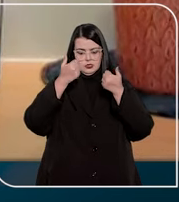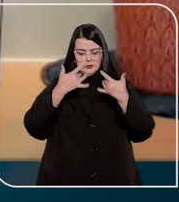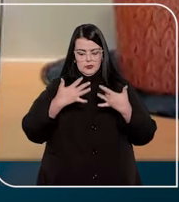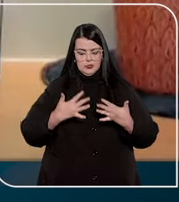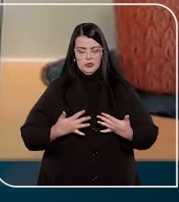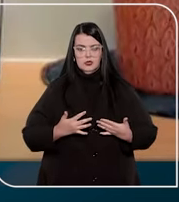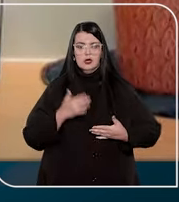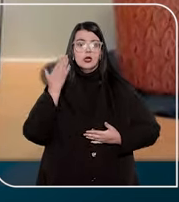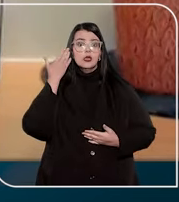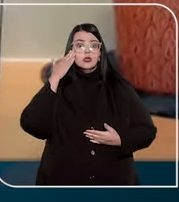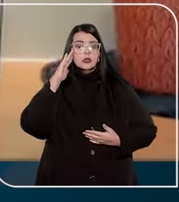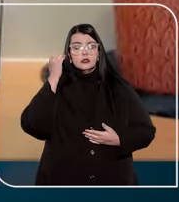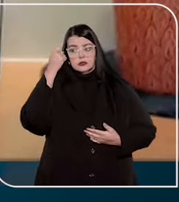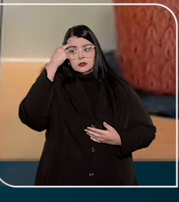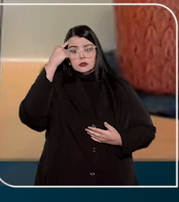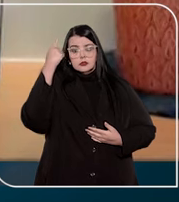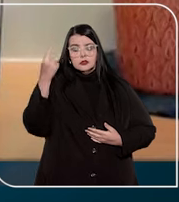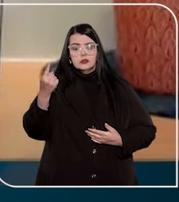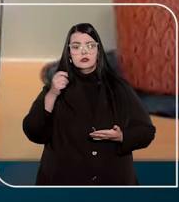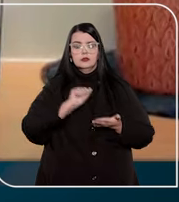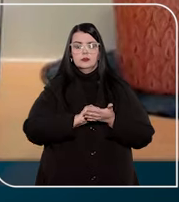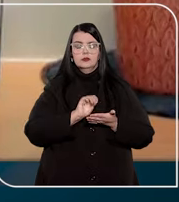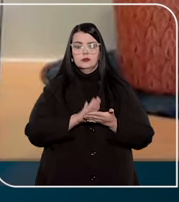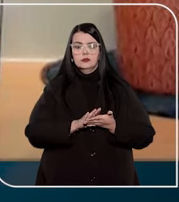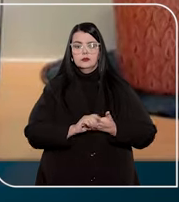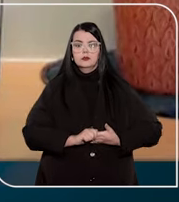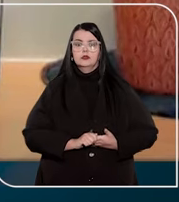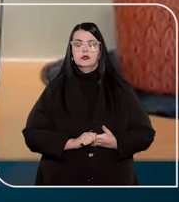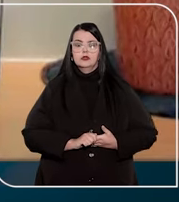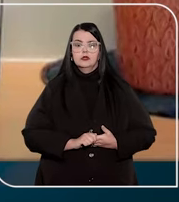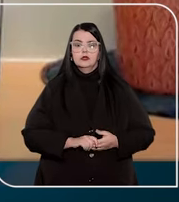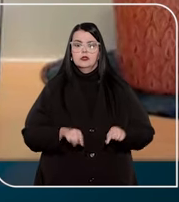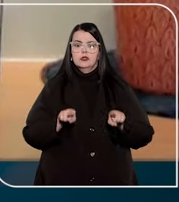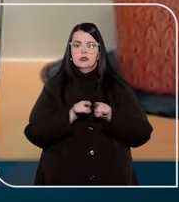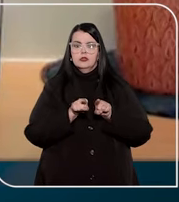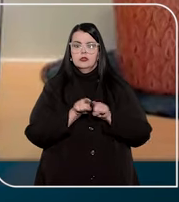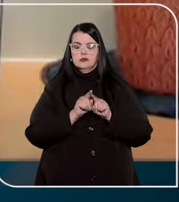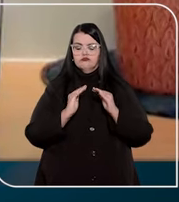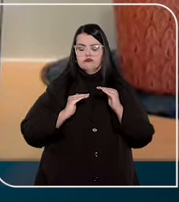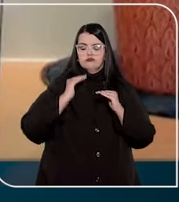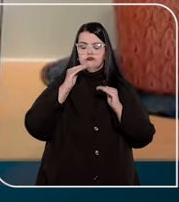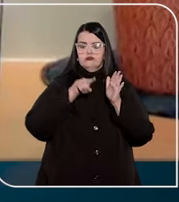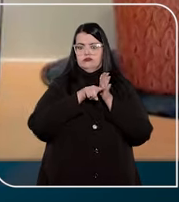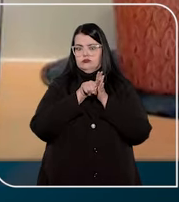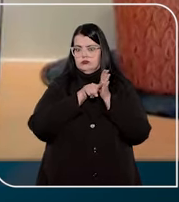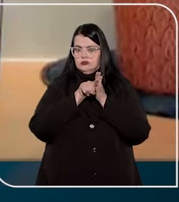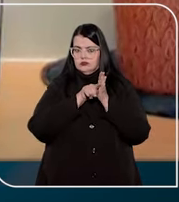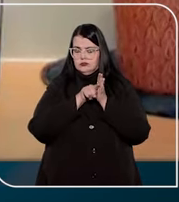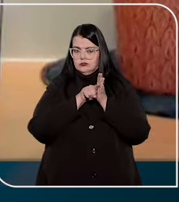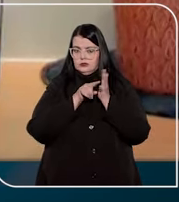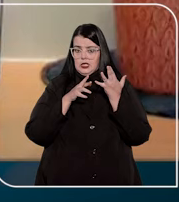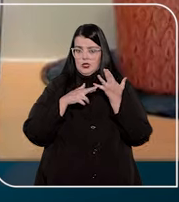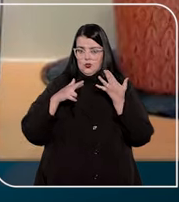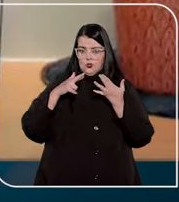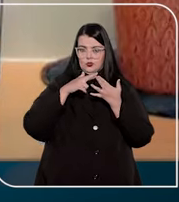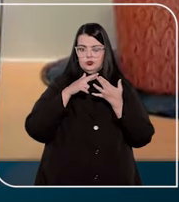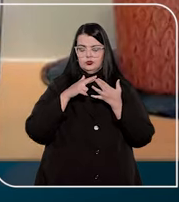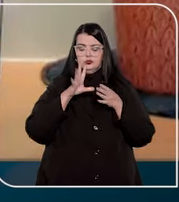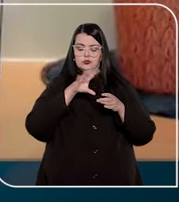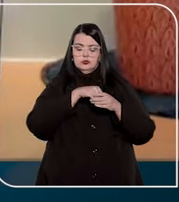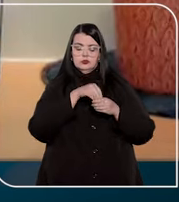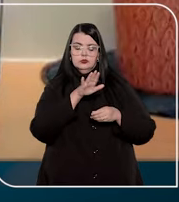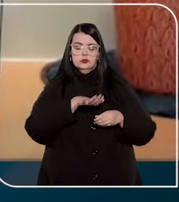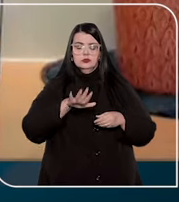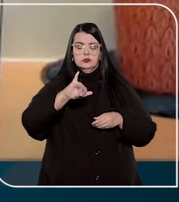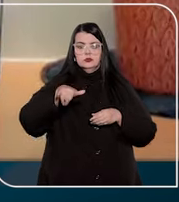entre as hipóteses de cabimento e a competência para analisar o recurso. No Poder Judiciário, nós temos